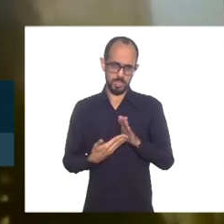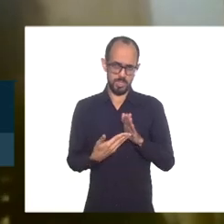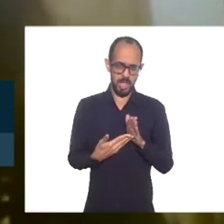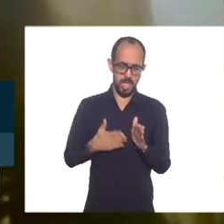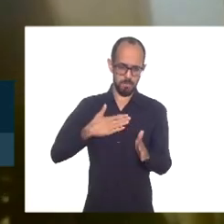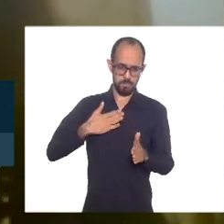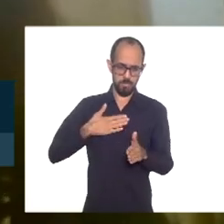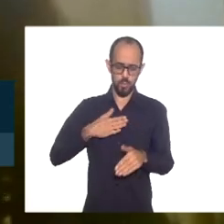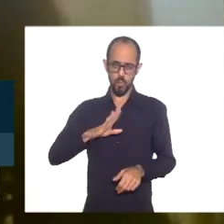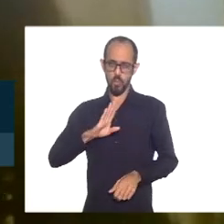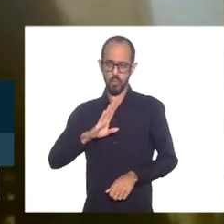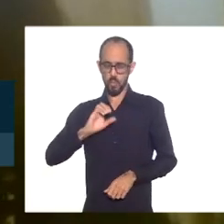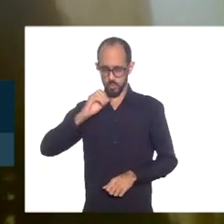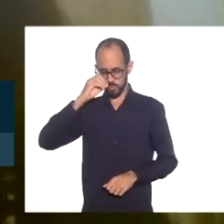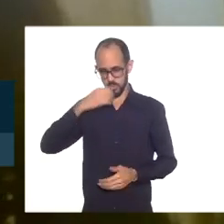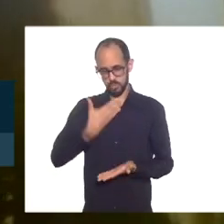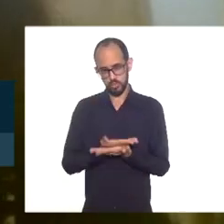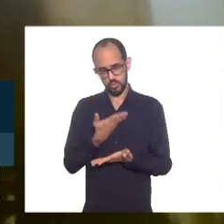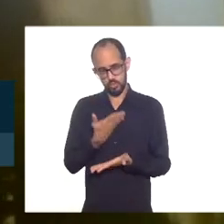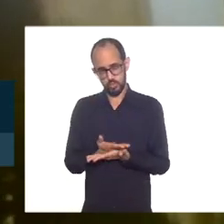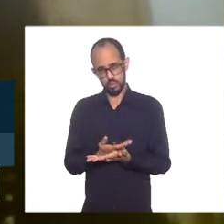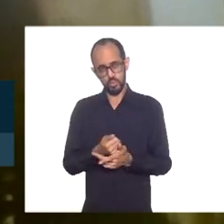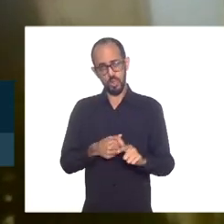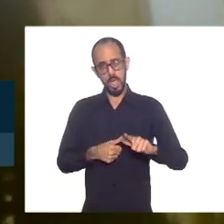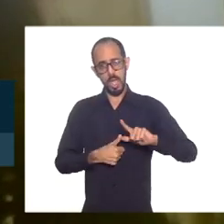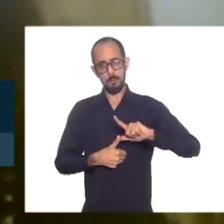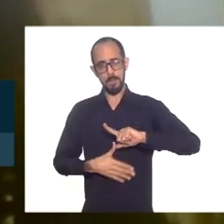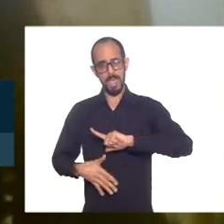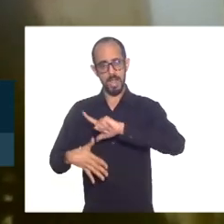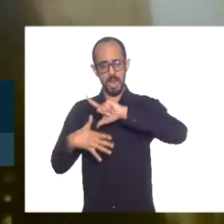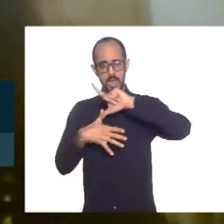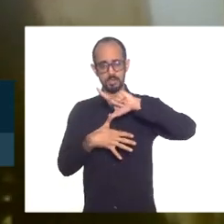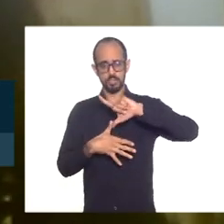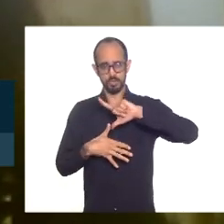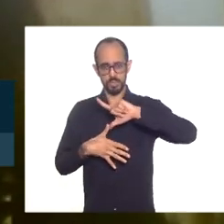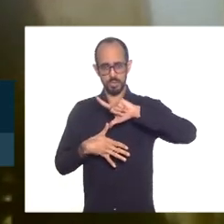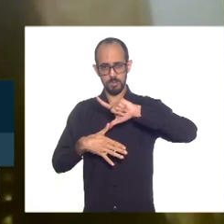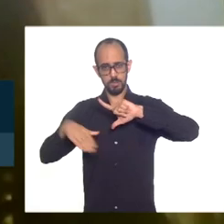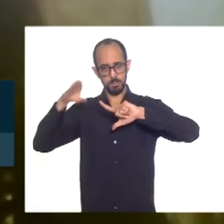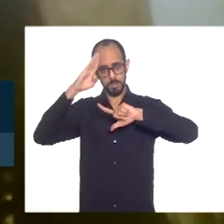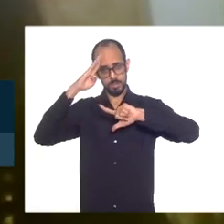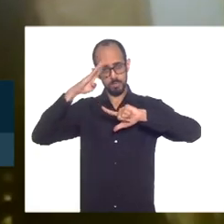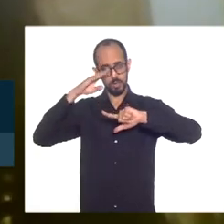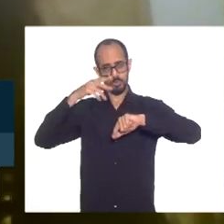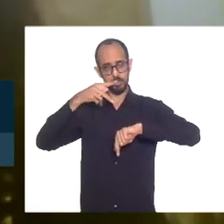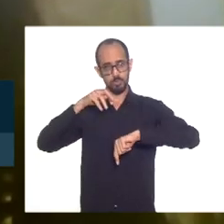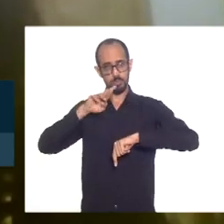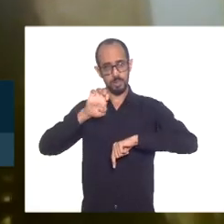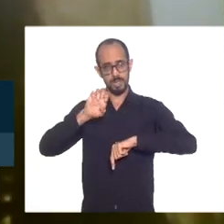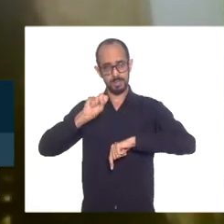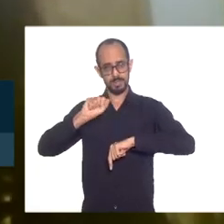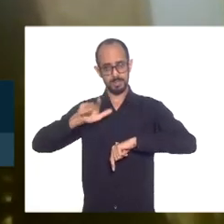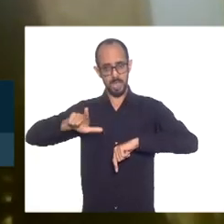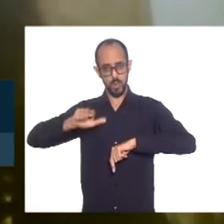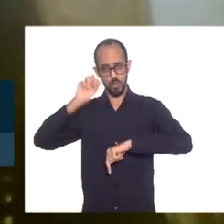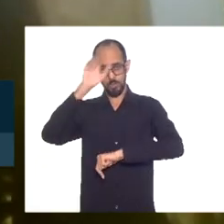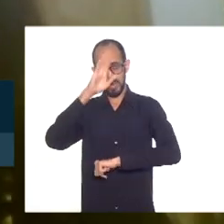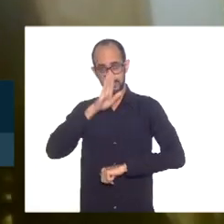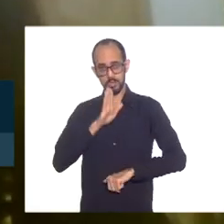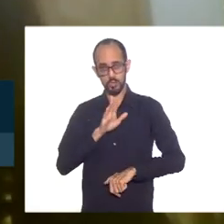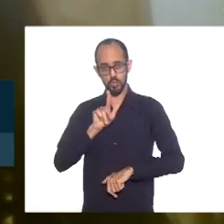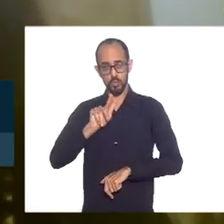né, América Latina, principalmente pré-sal, Brasil pré-sal e